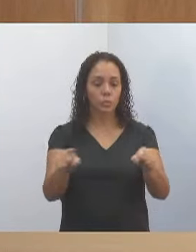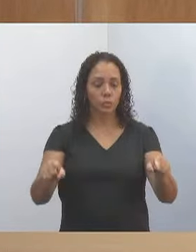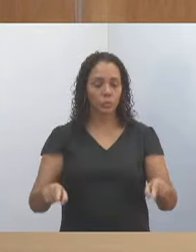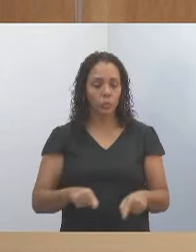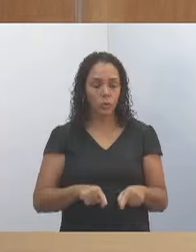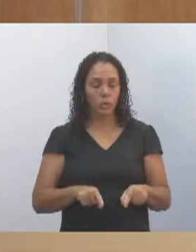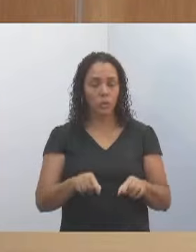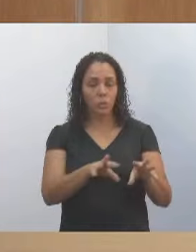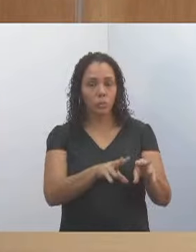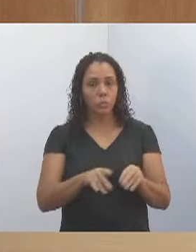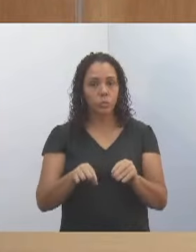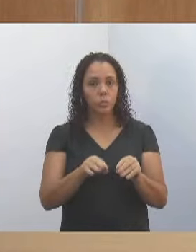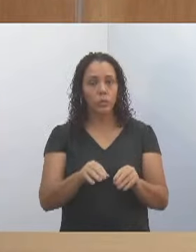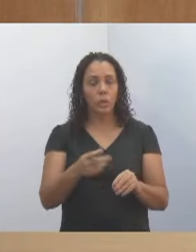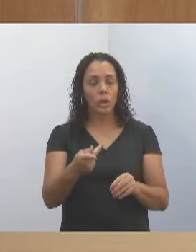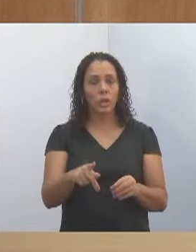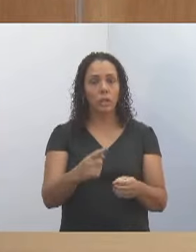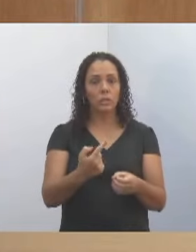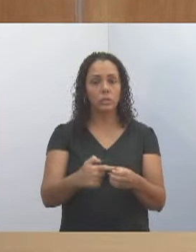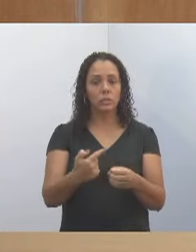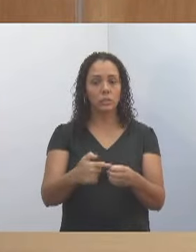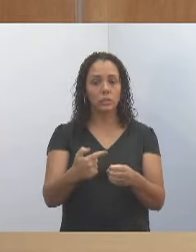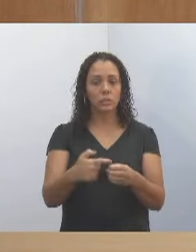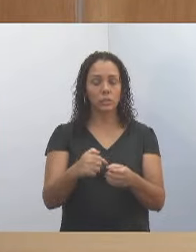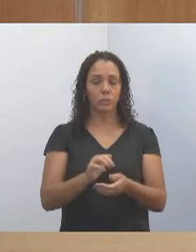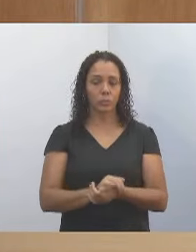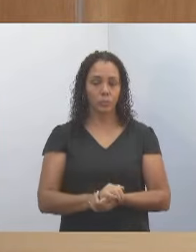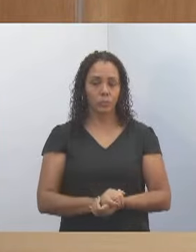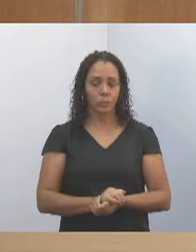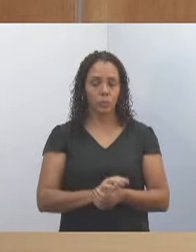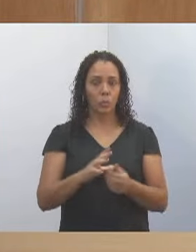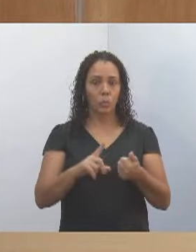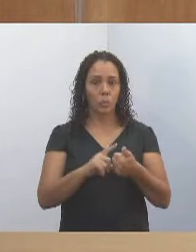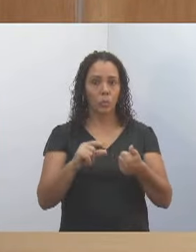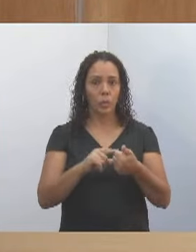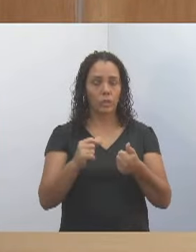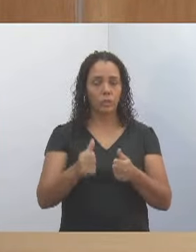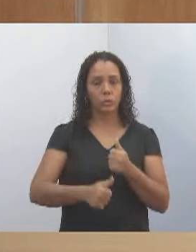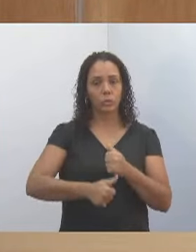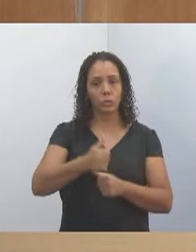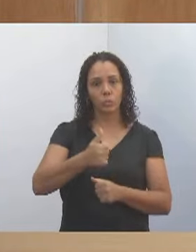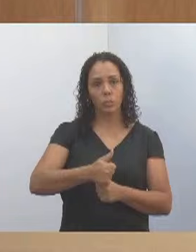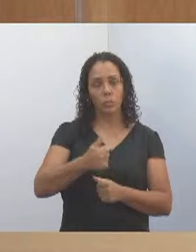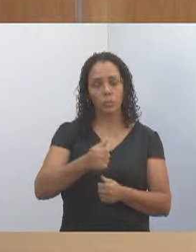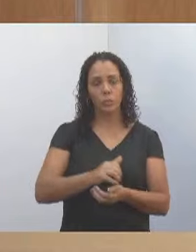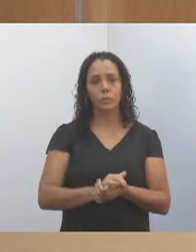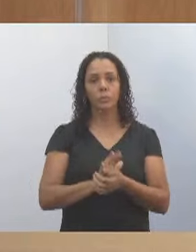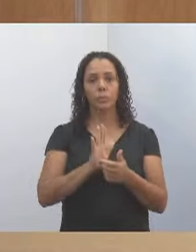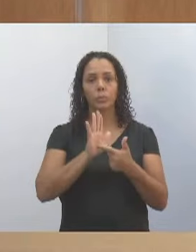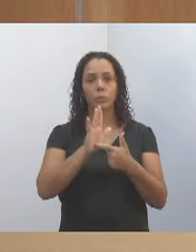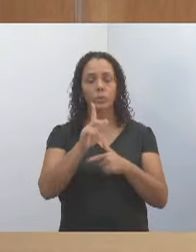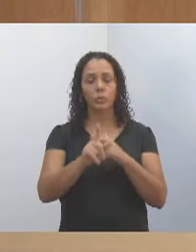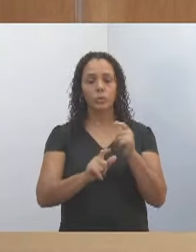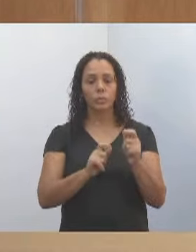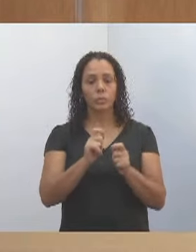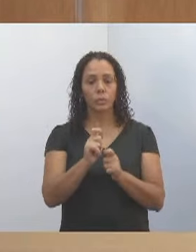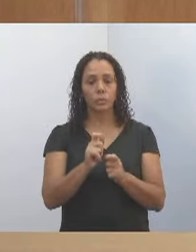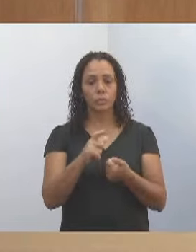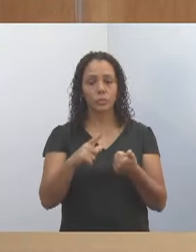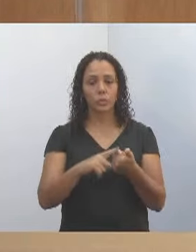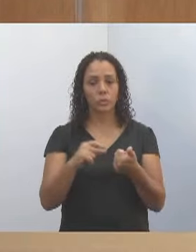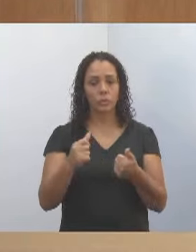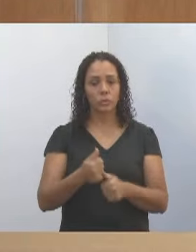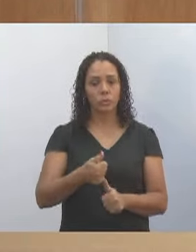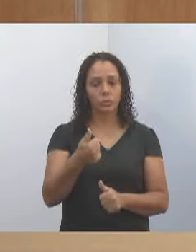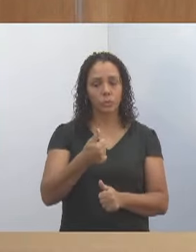município de Jacareí e da outras providências. O artigo 1º diz o seguinte, artigo